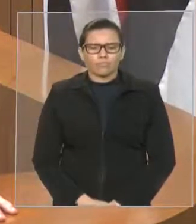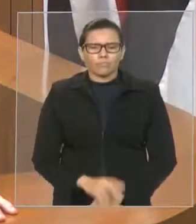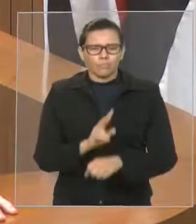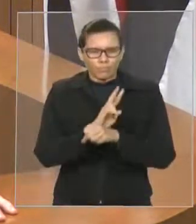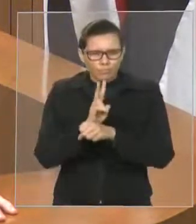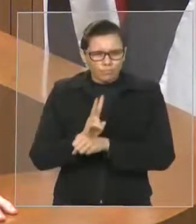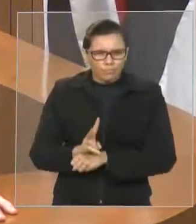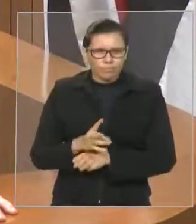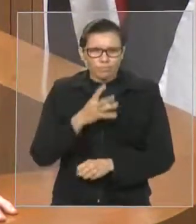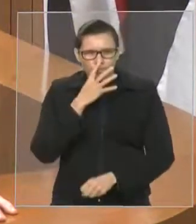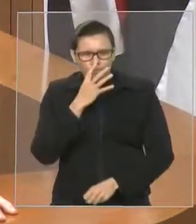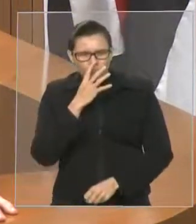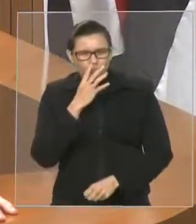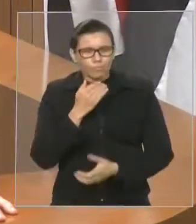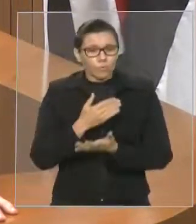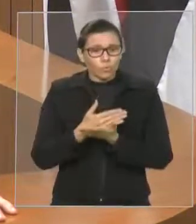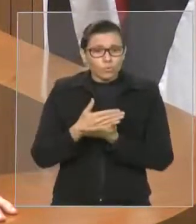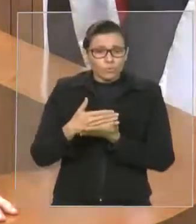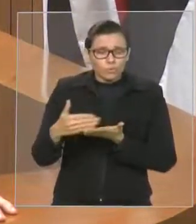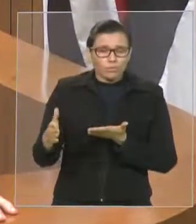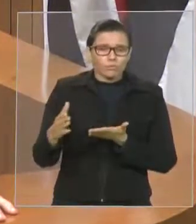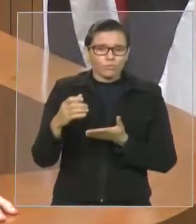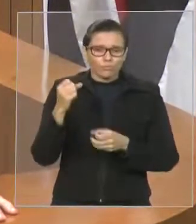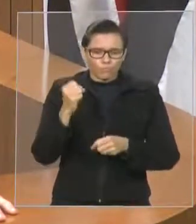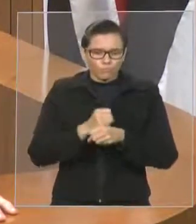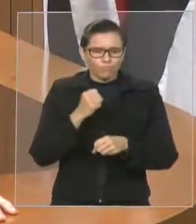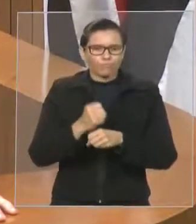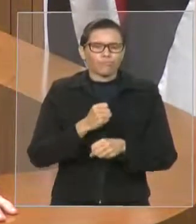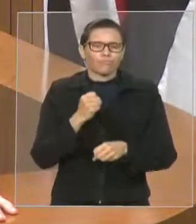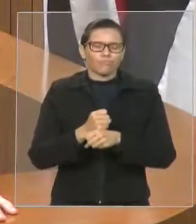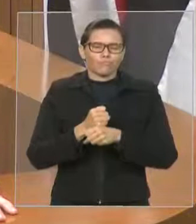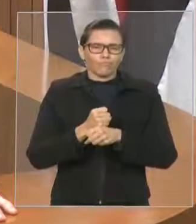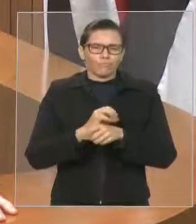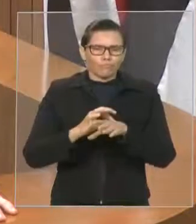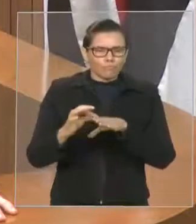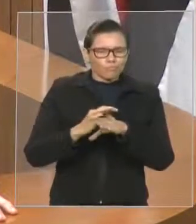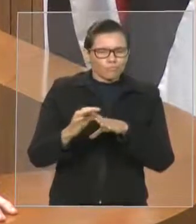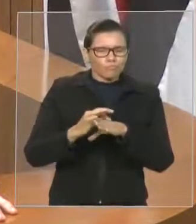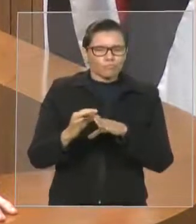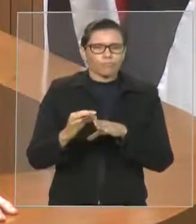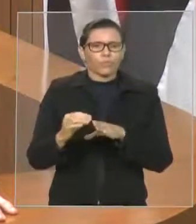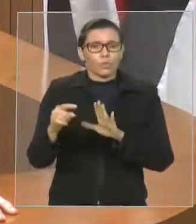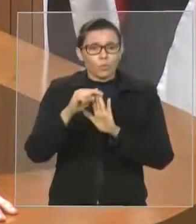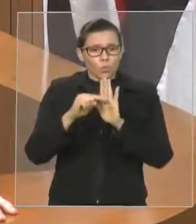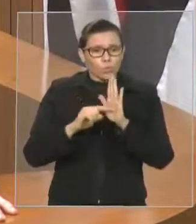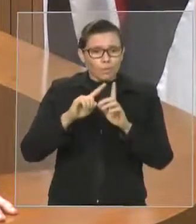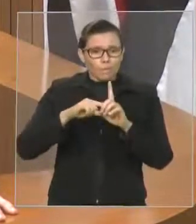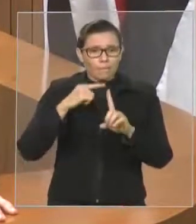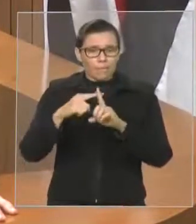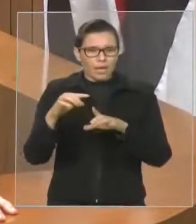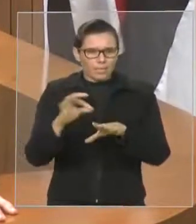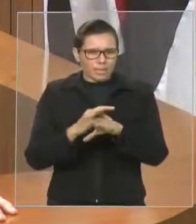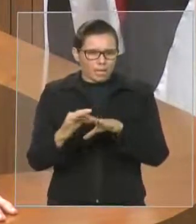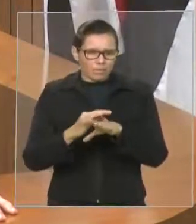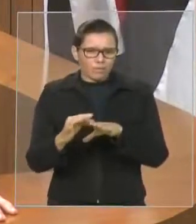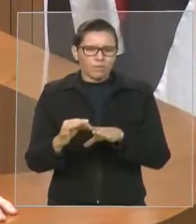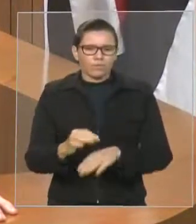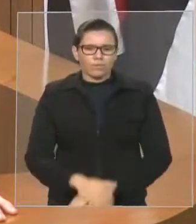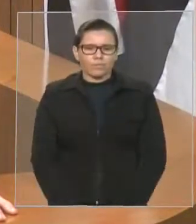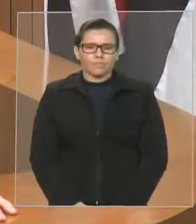chegou também àquela cidade. Simultaneamente, dezenas de municípios